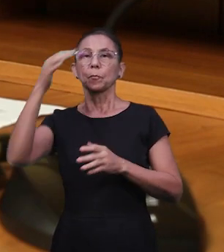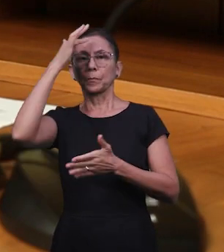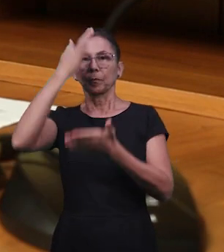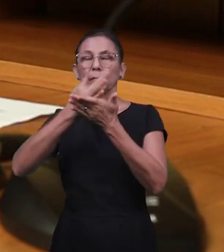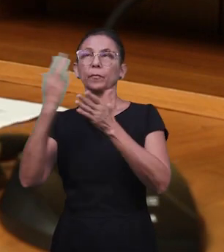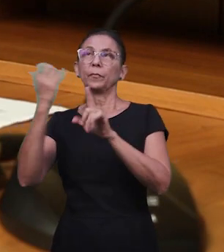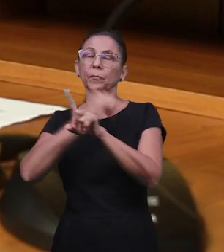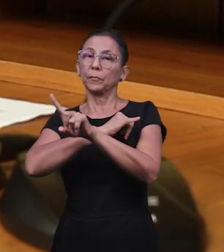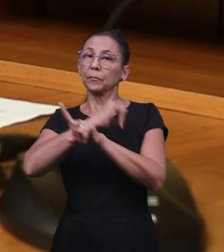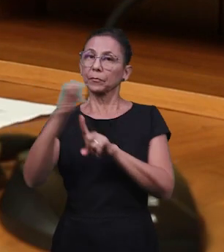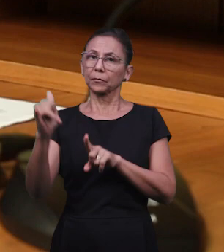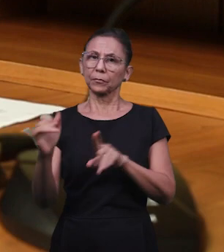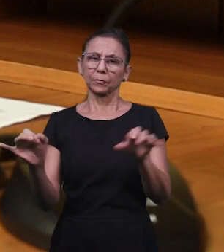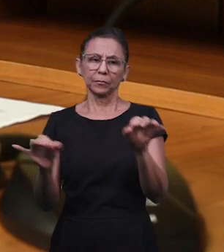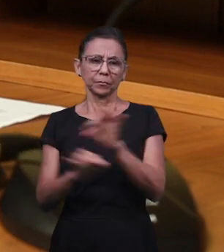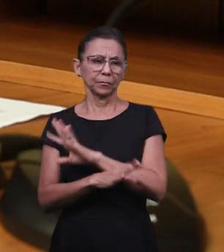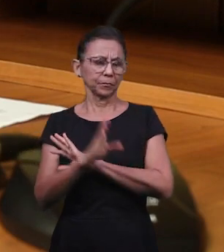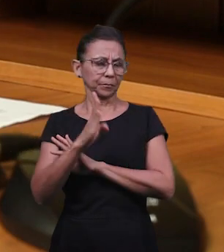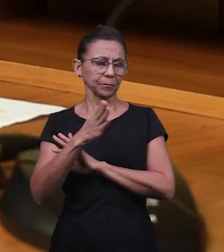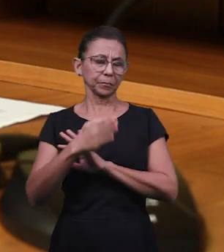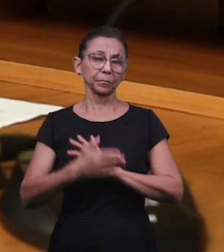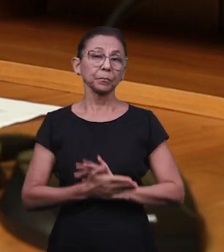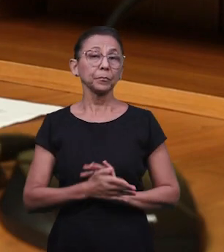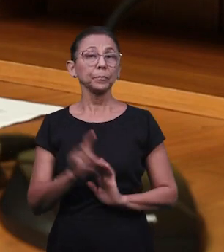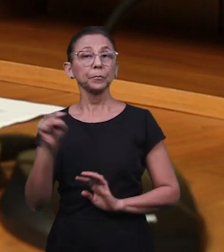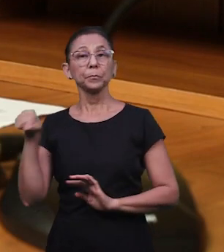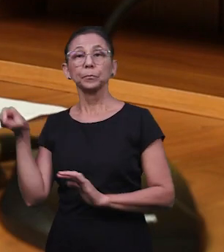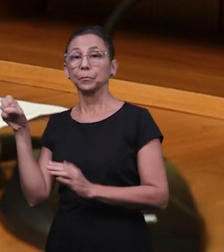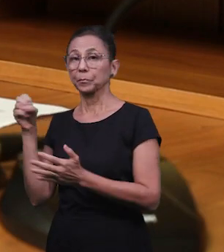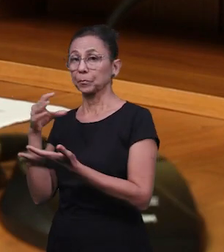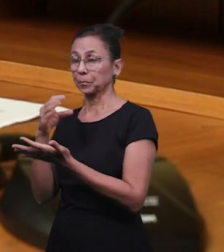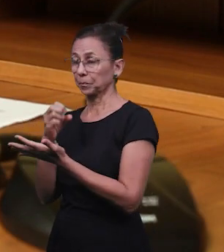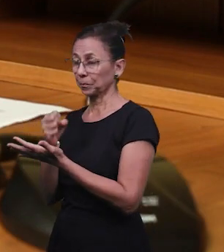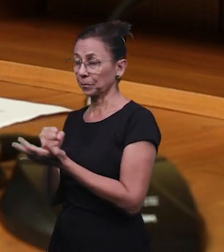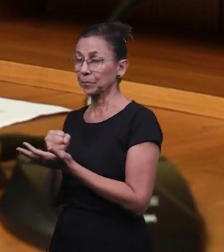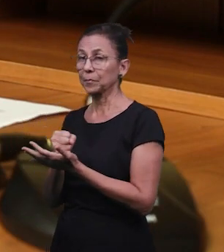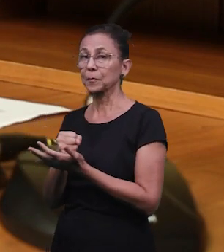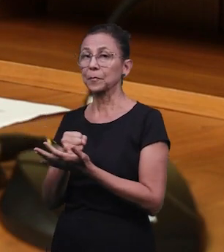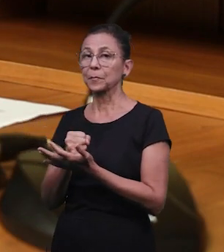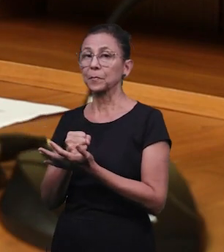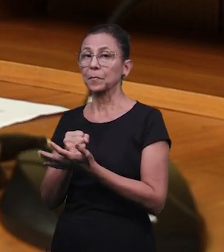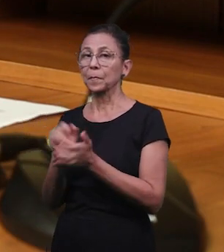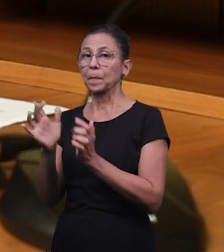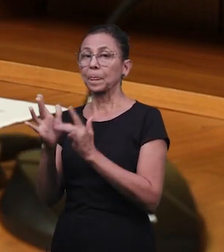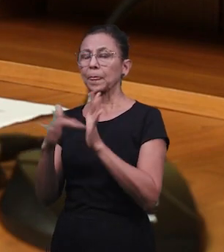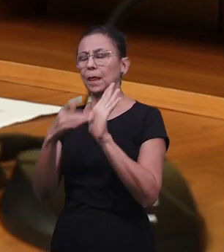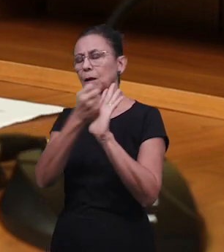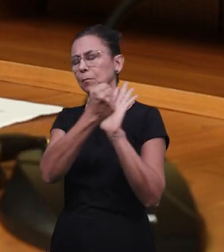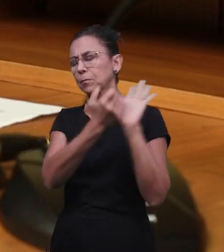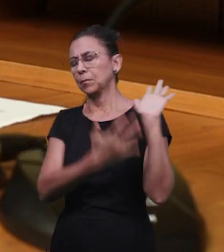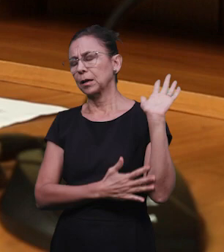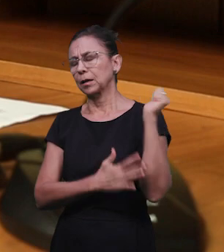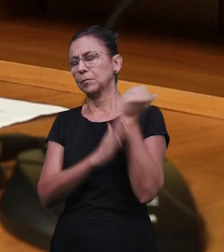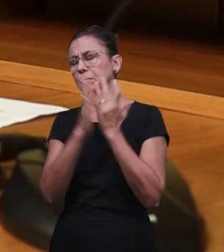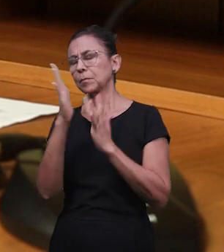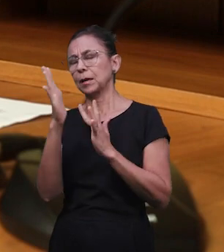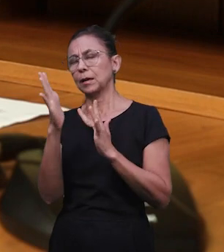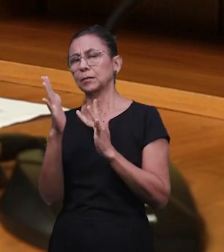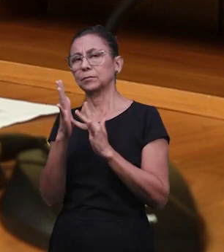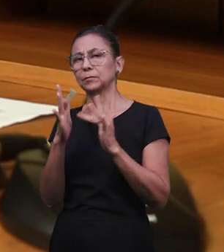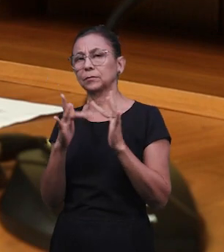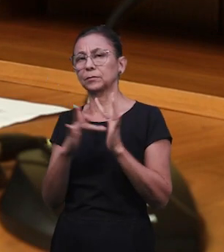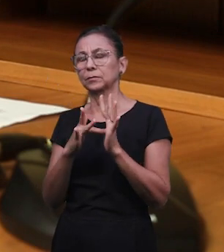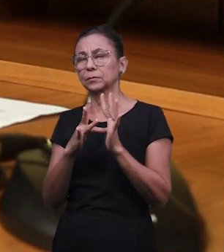que nesse momento agora, quando Jesus derrama o seu sangue e passa o governo para o Espírito Santo, ela